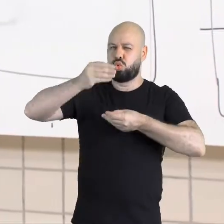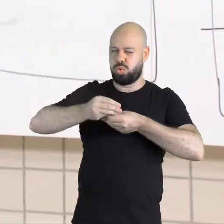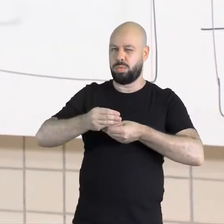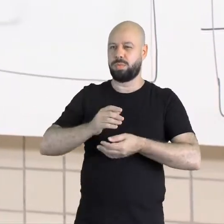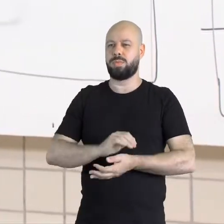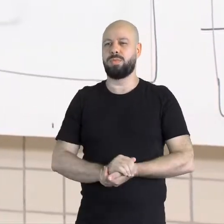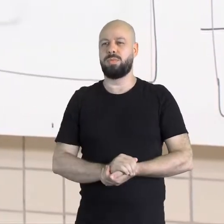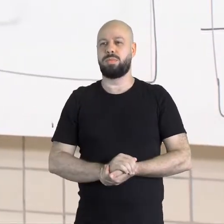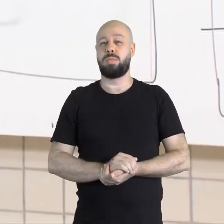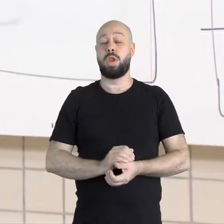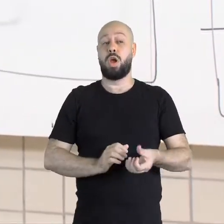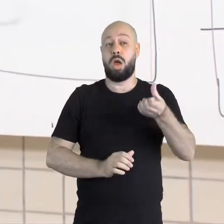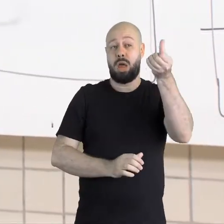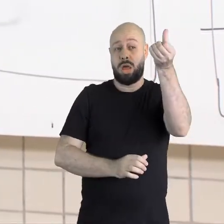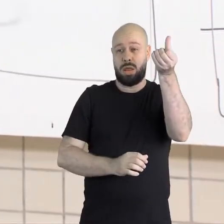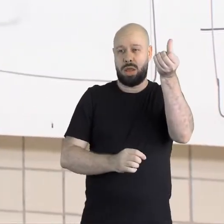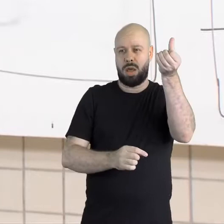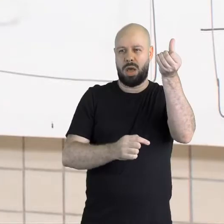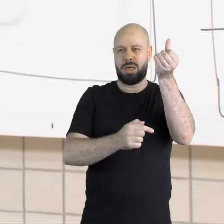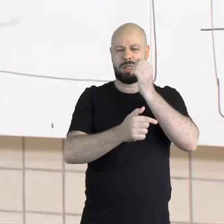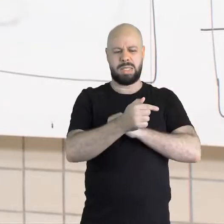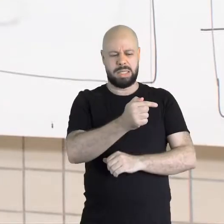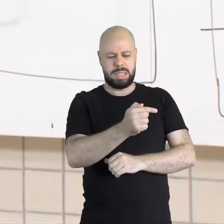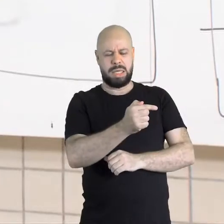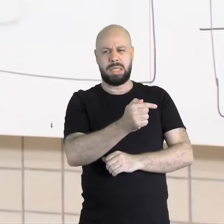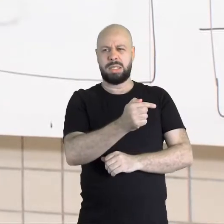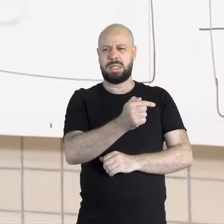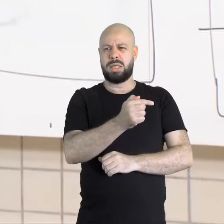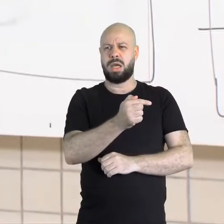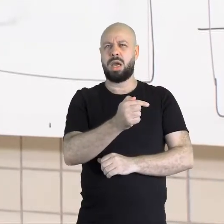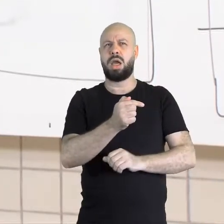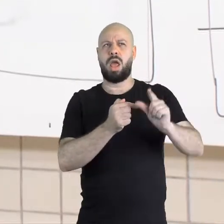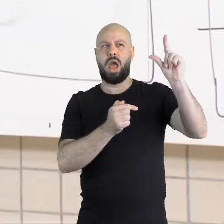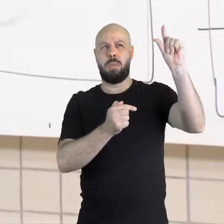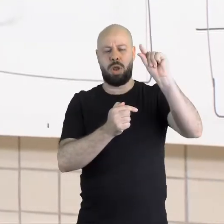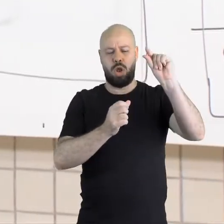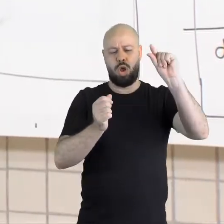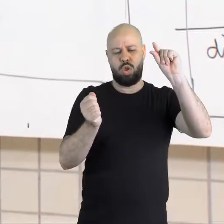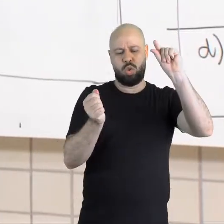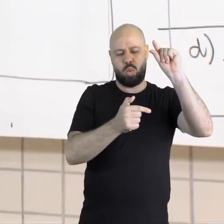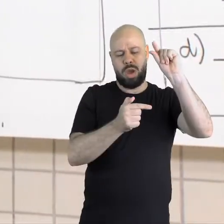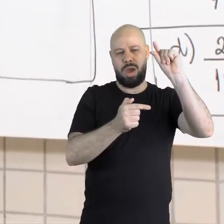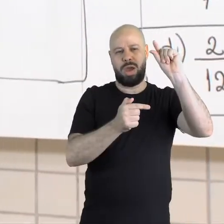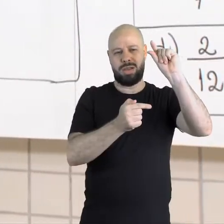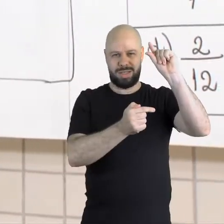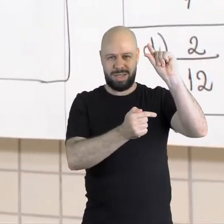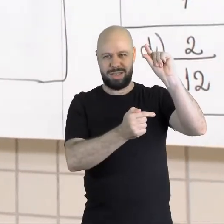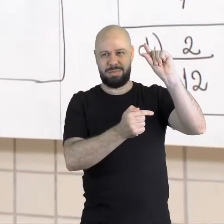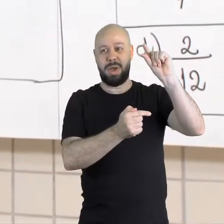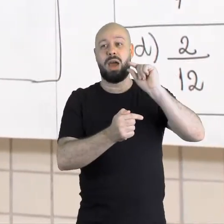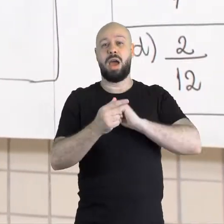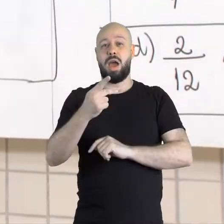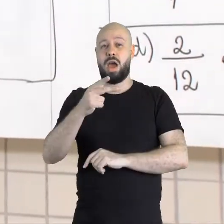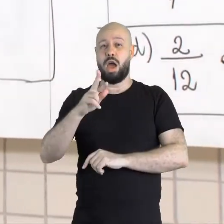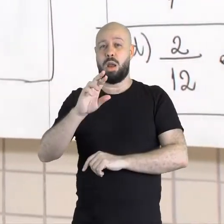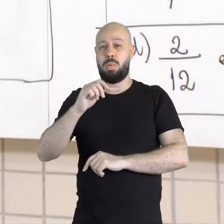O numerador aqui, 6/7, o numerador é menor que o denominador. Fração